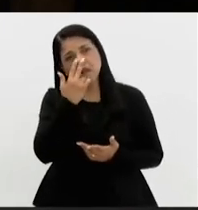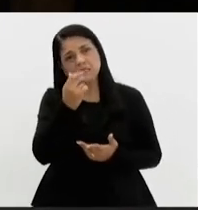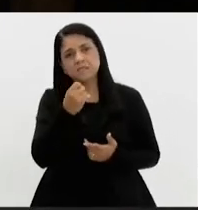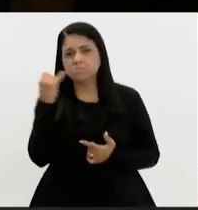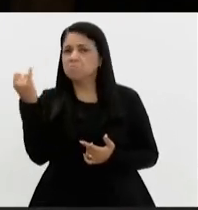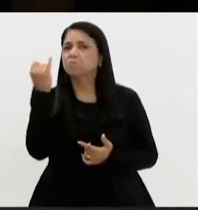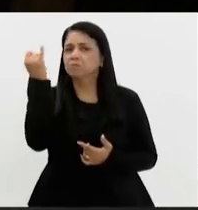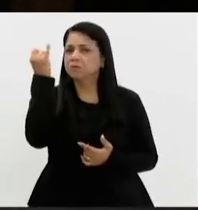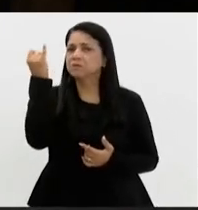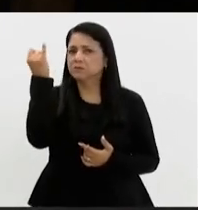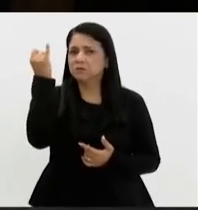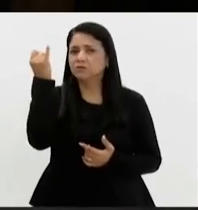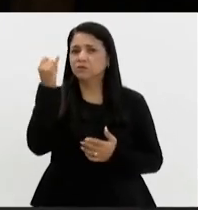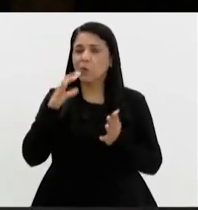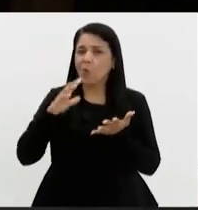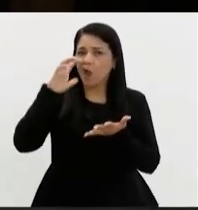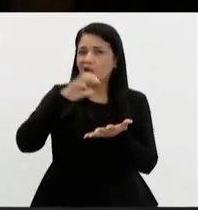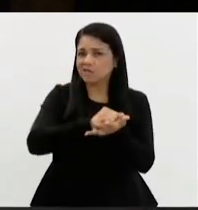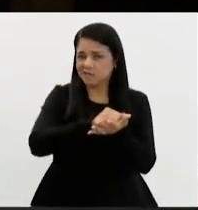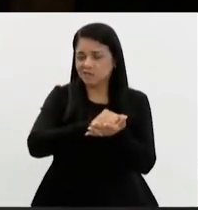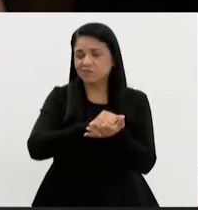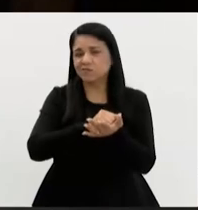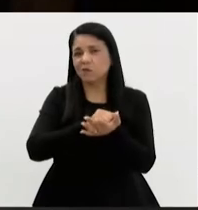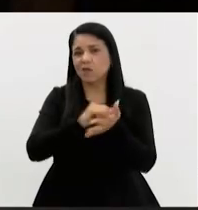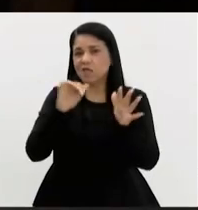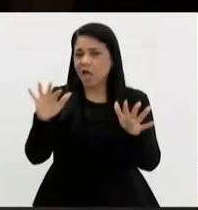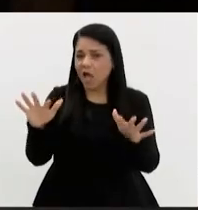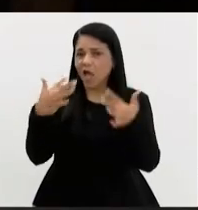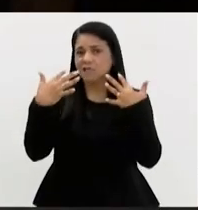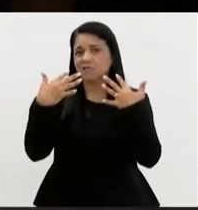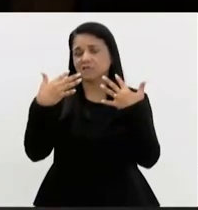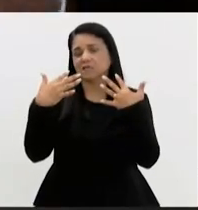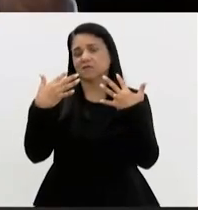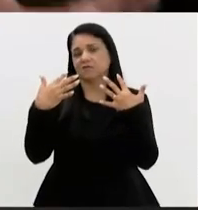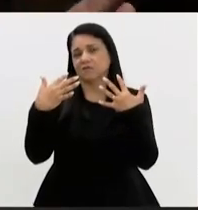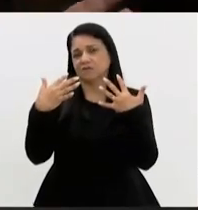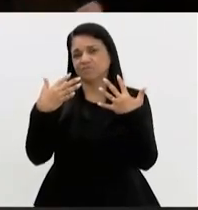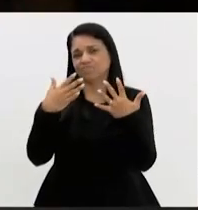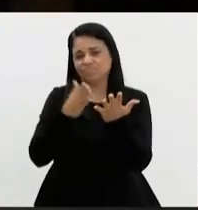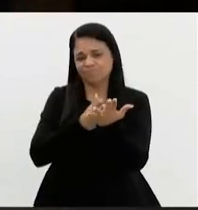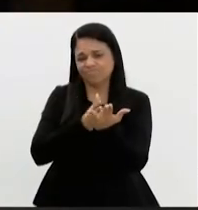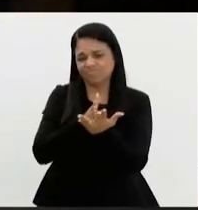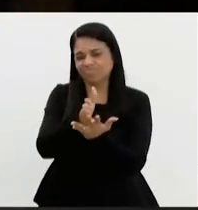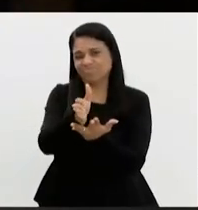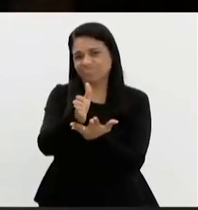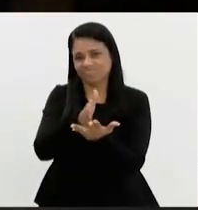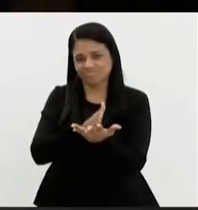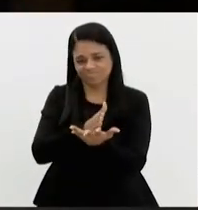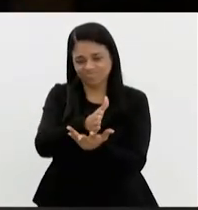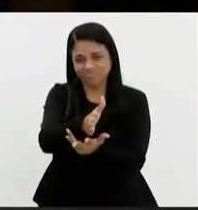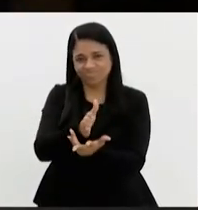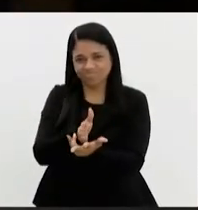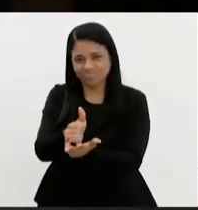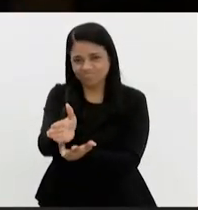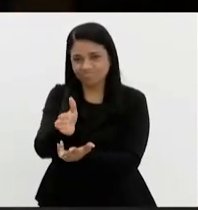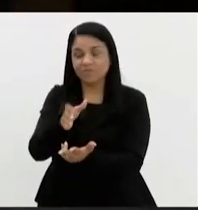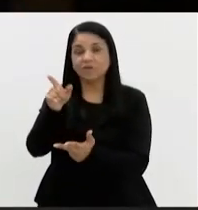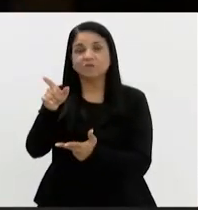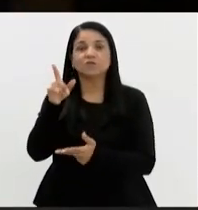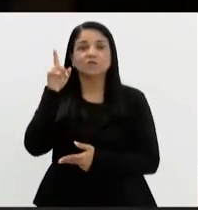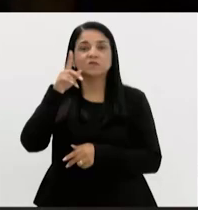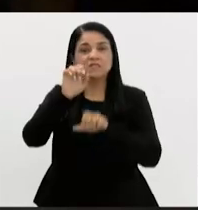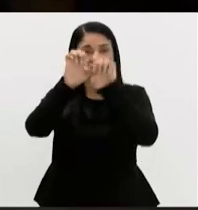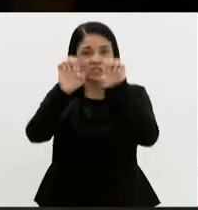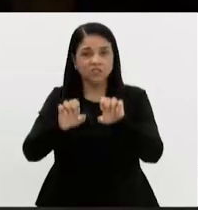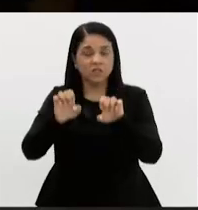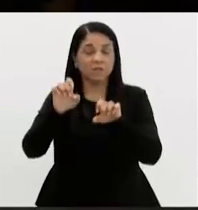relevante o registro e chamar atenção para essa dicotomia do sistema americano do sistema